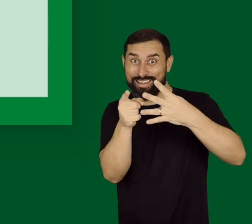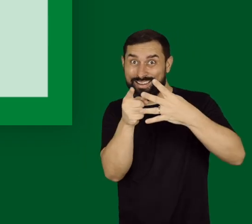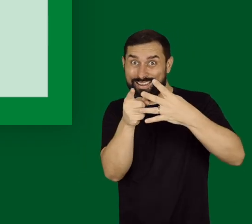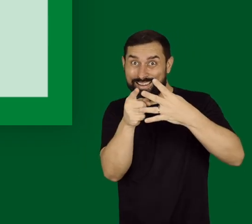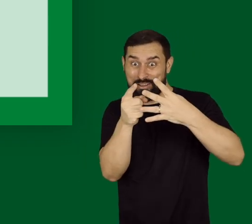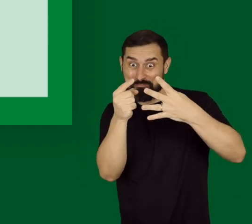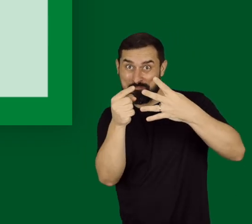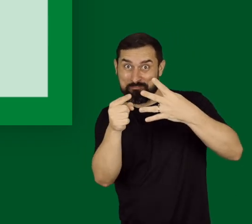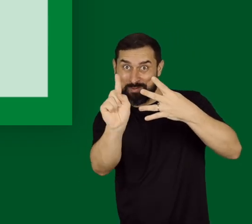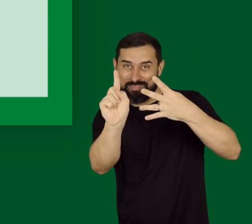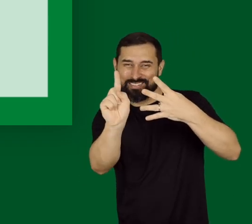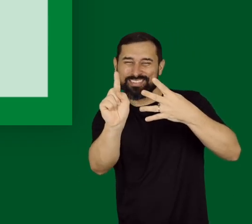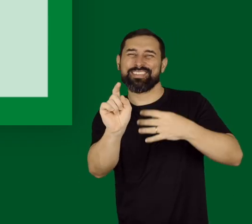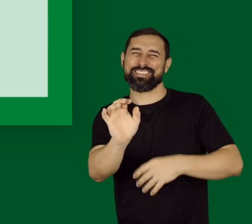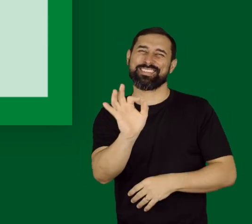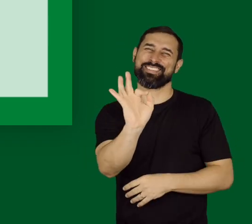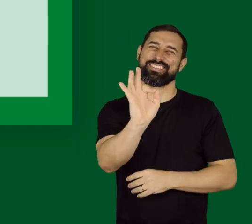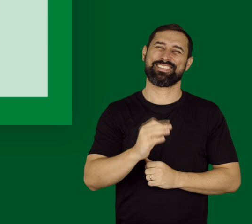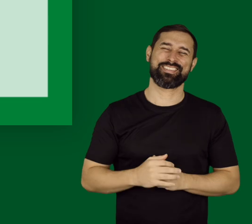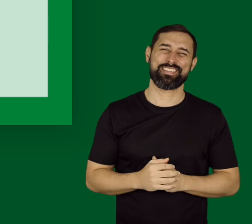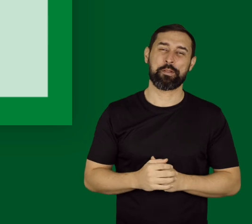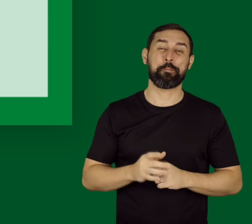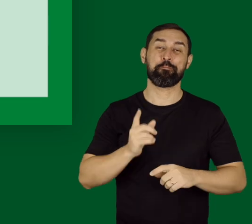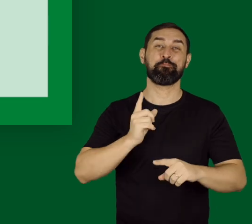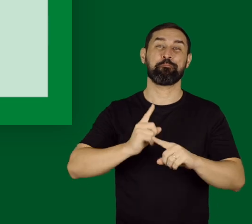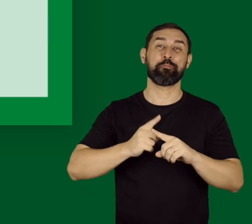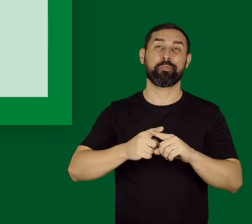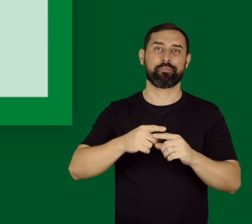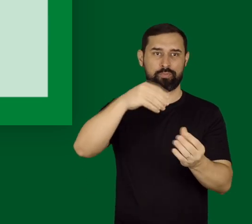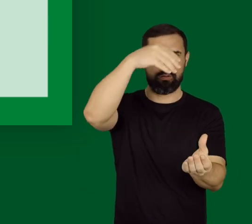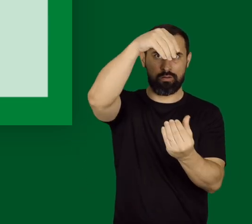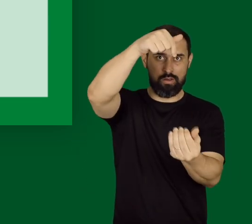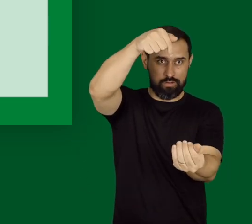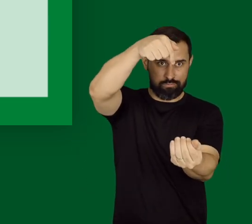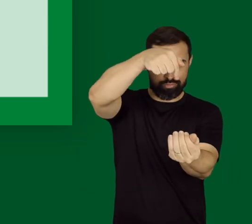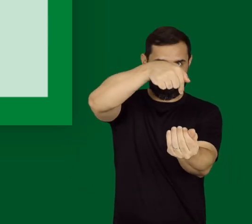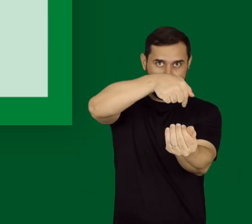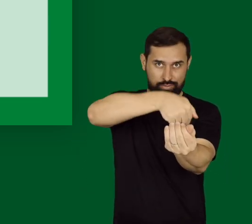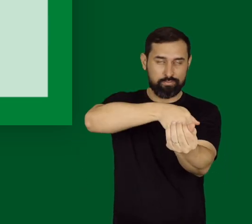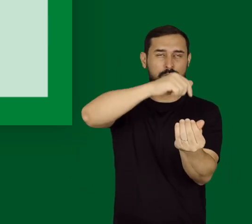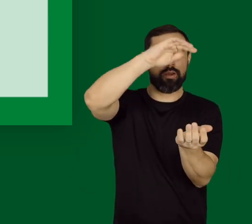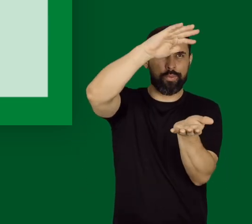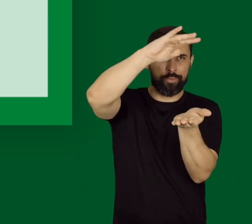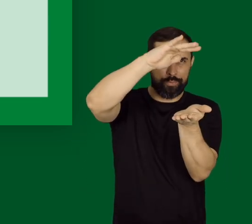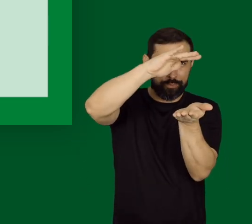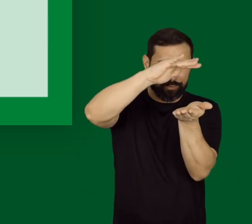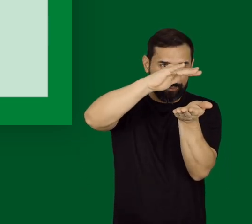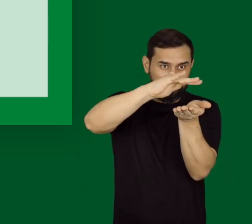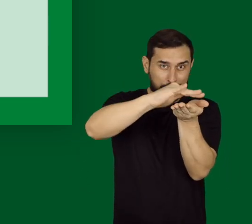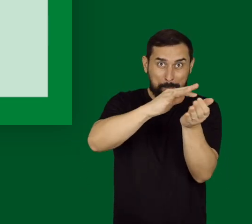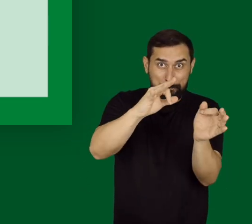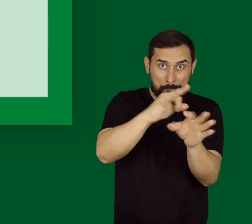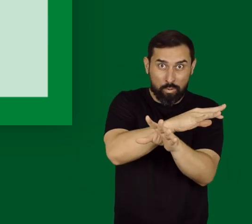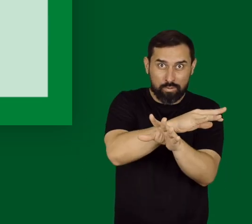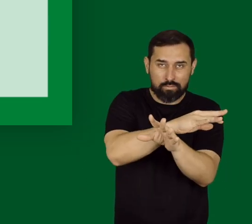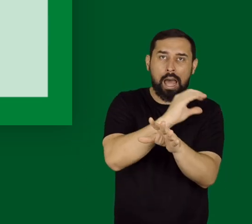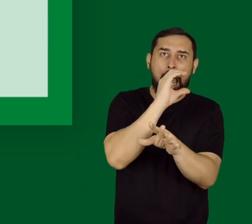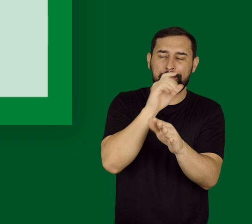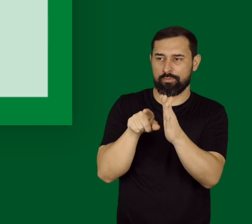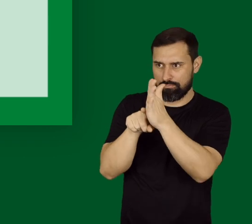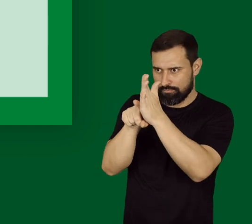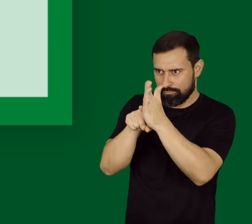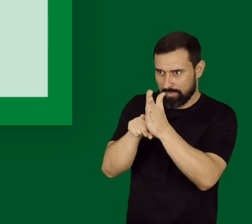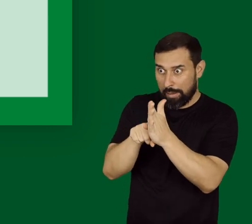ou após a diurese? Então, quem respondeu imediatamente está correto. Então, mais uma vez, aquela situação, você